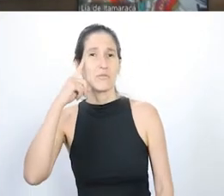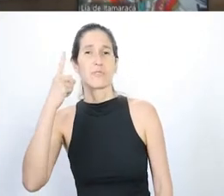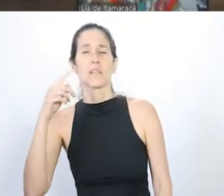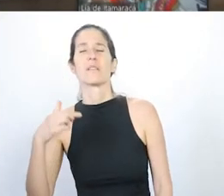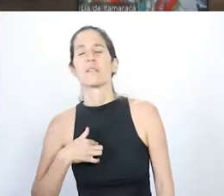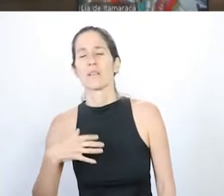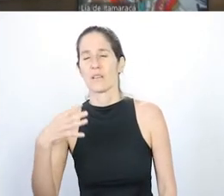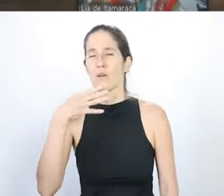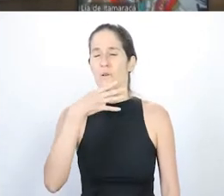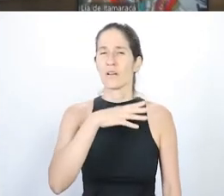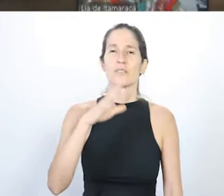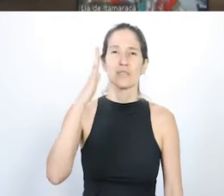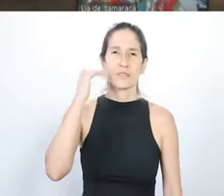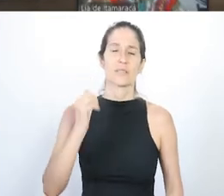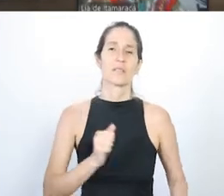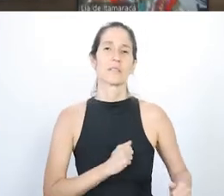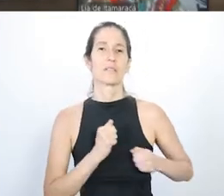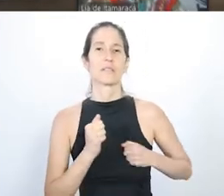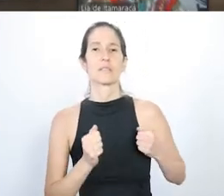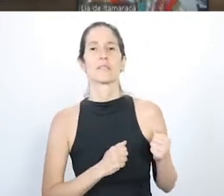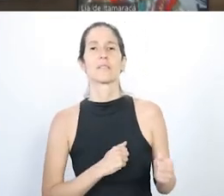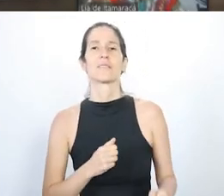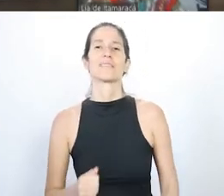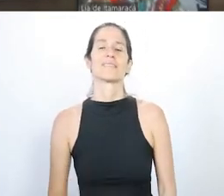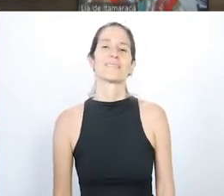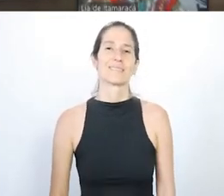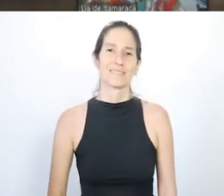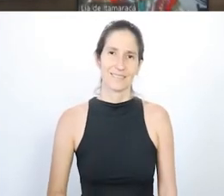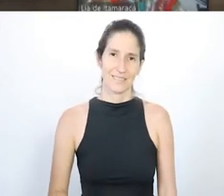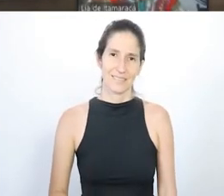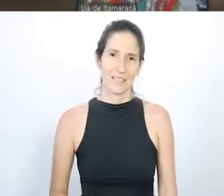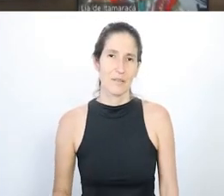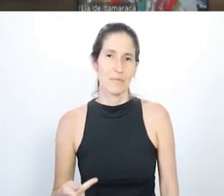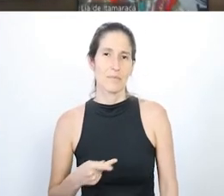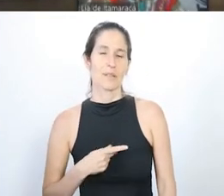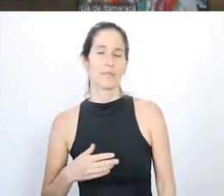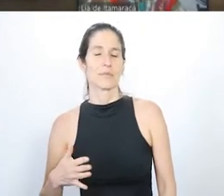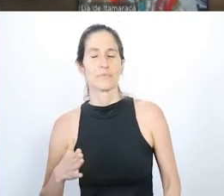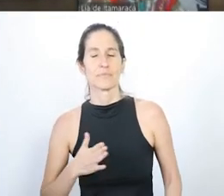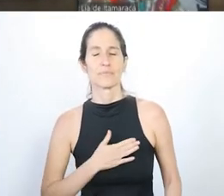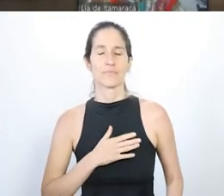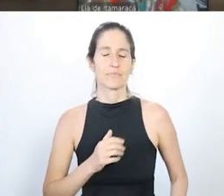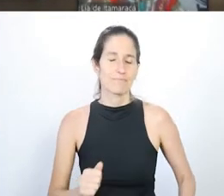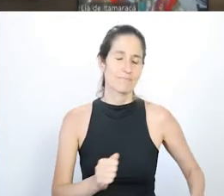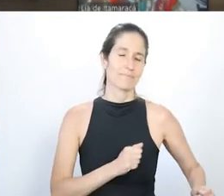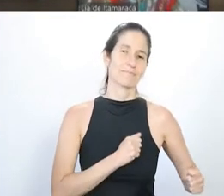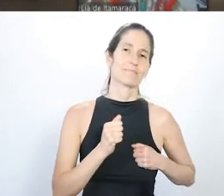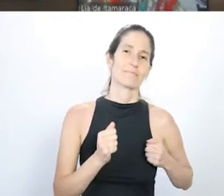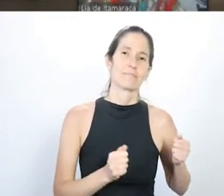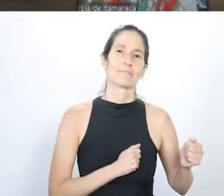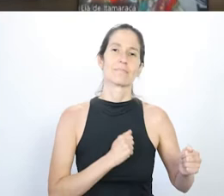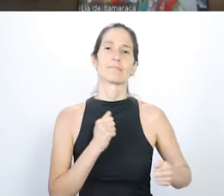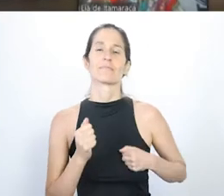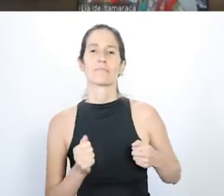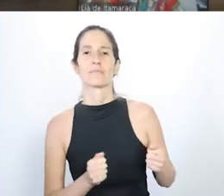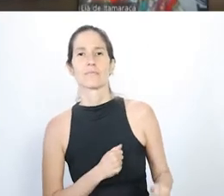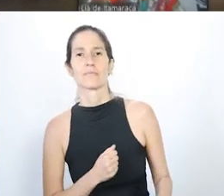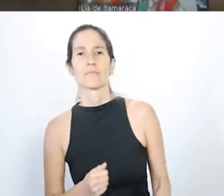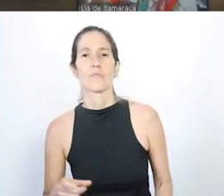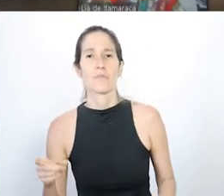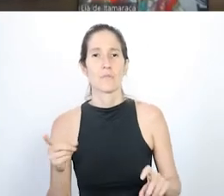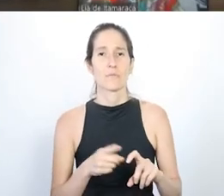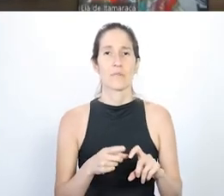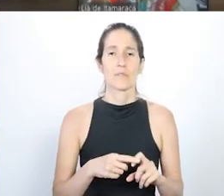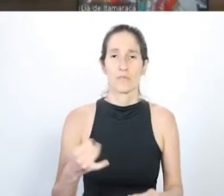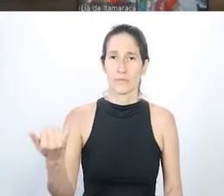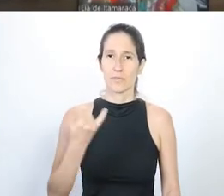bate com danado é paixão. Meu peito está com um batico danado. O doutor disse que estou é meu